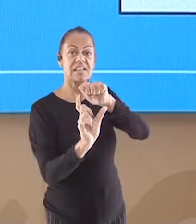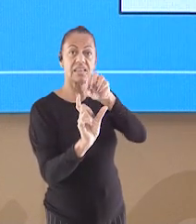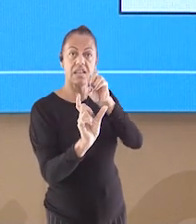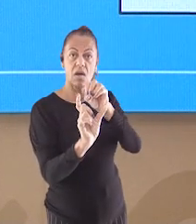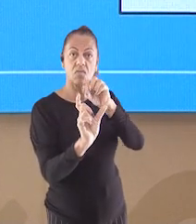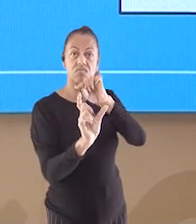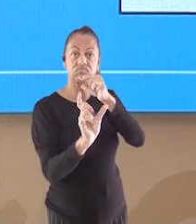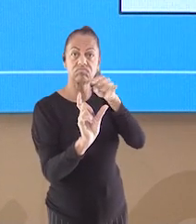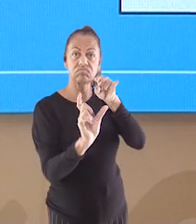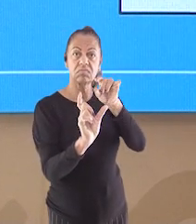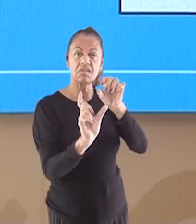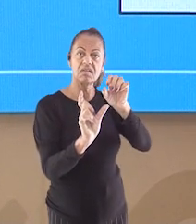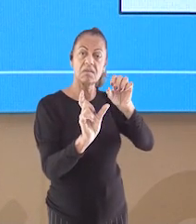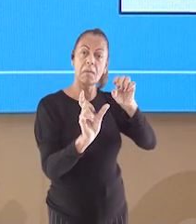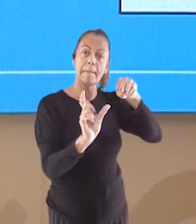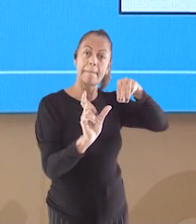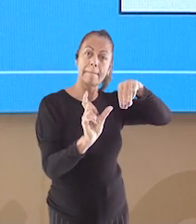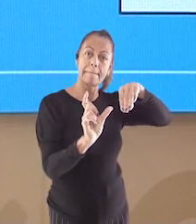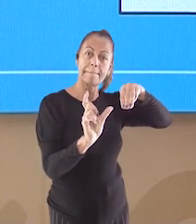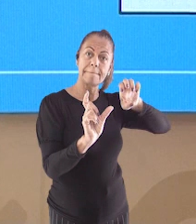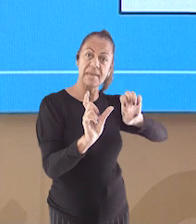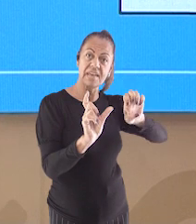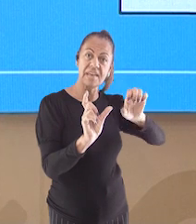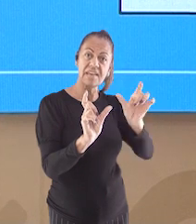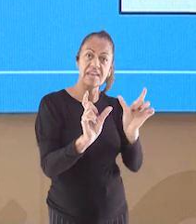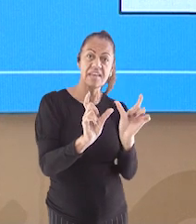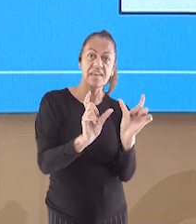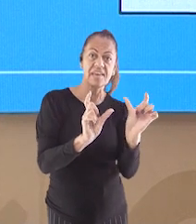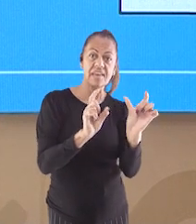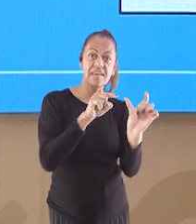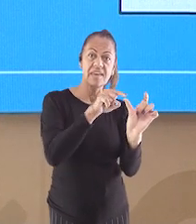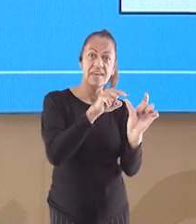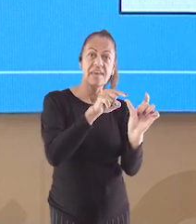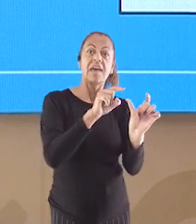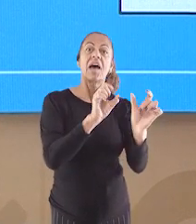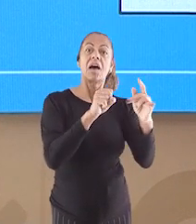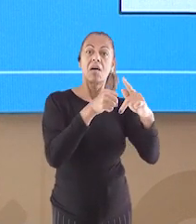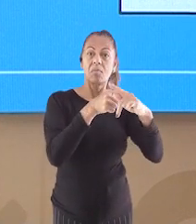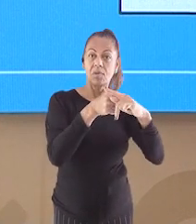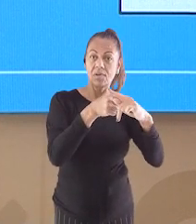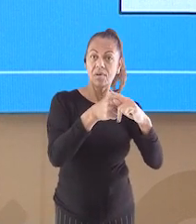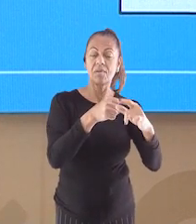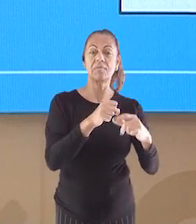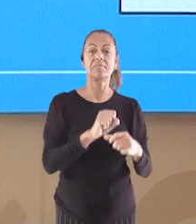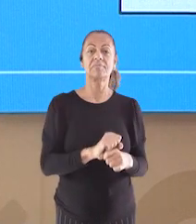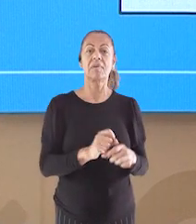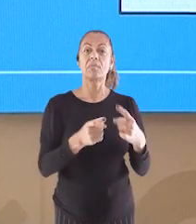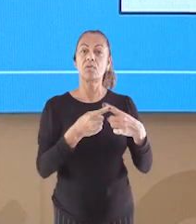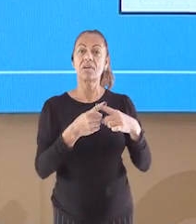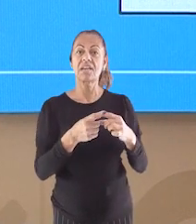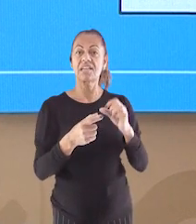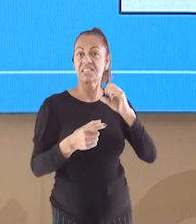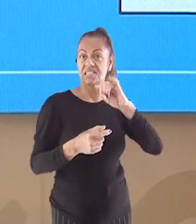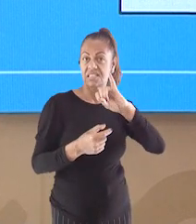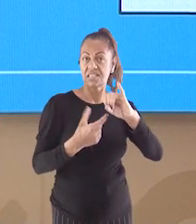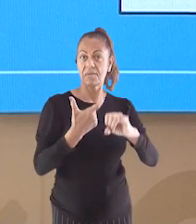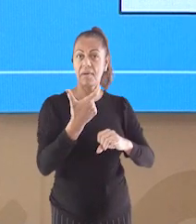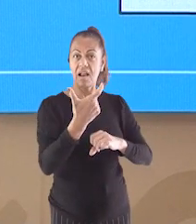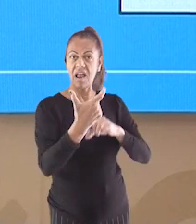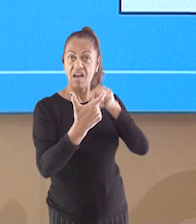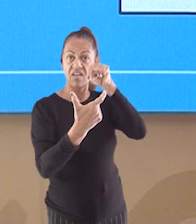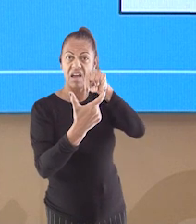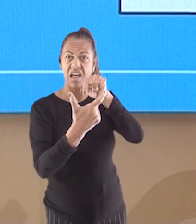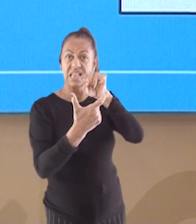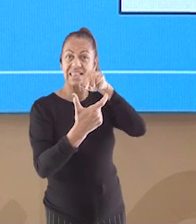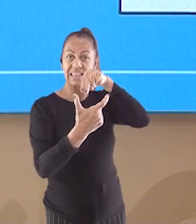puxar, aproximar o pronome para próximo delas. Como é o caso dessa oração aqui, ó. Prefiro não me sentar. Depois da